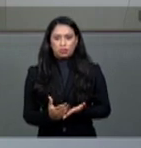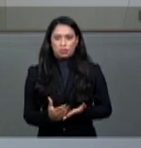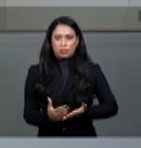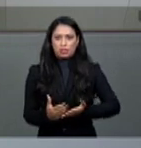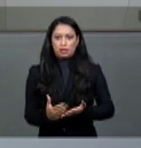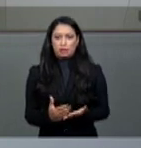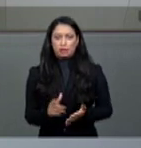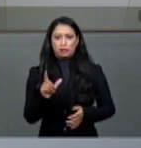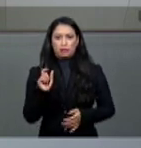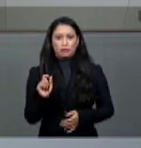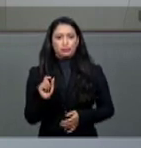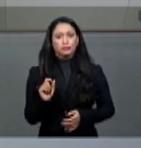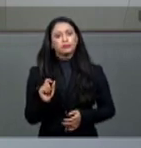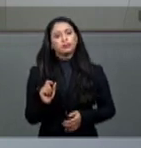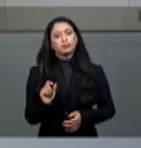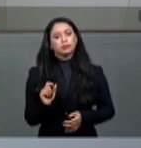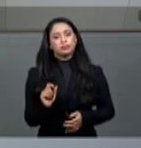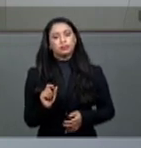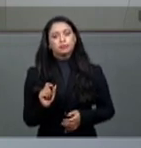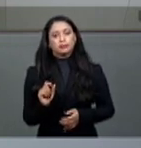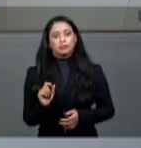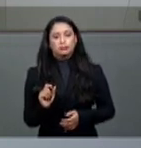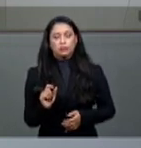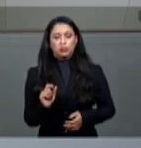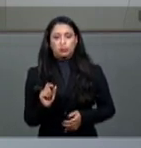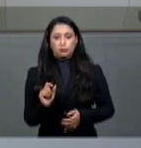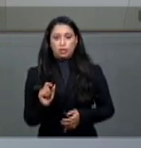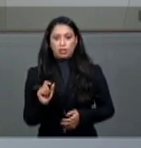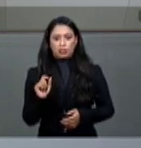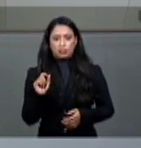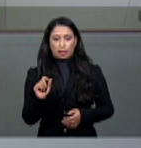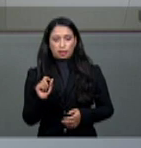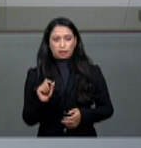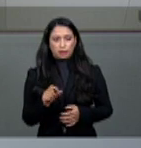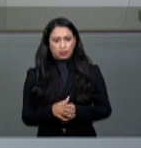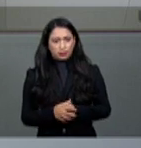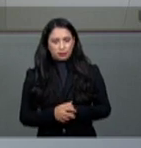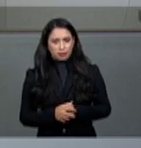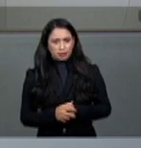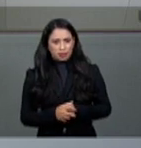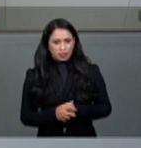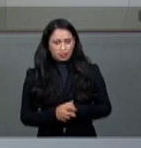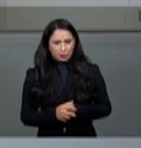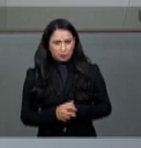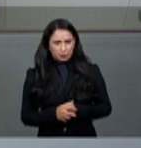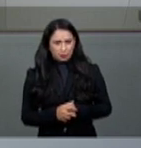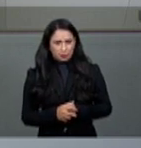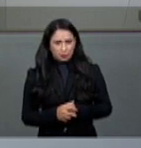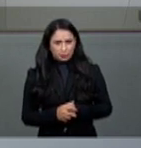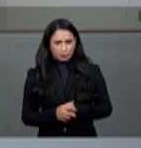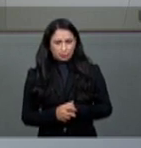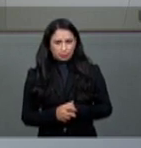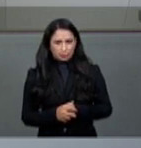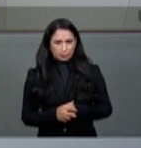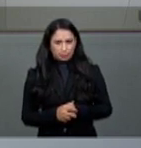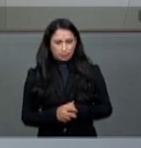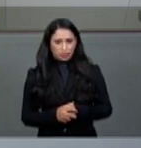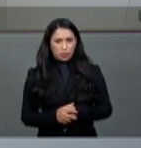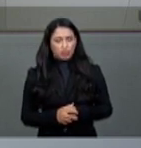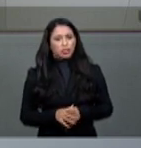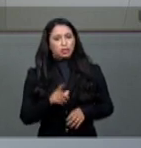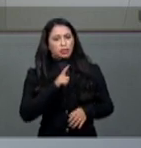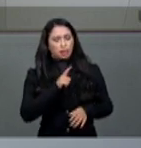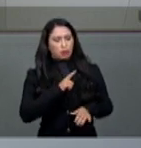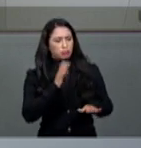desapreço violência custa a vida como se sabe Kant dizia que as coisas e teres tempo um preço ou uma